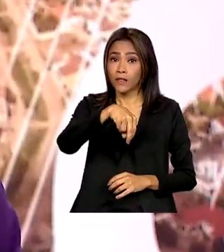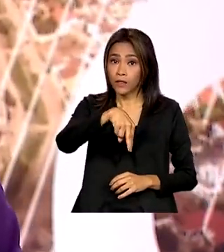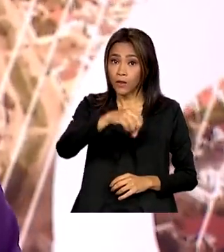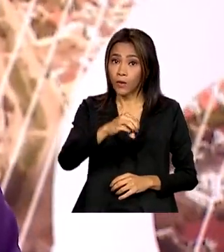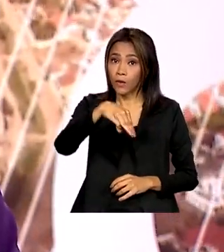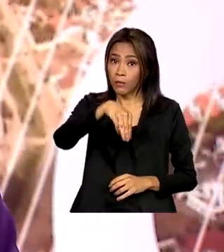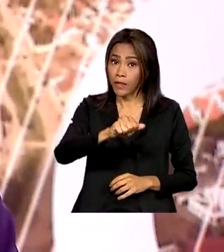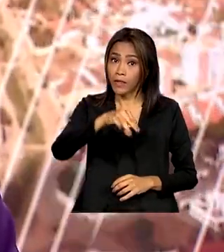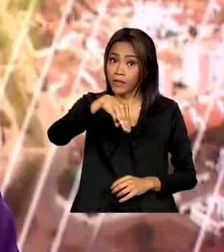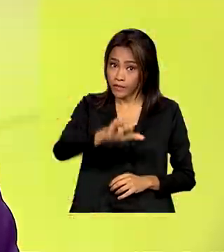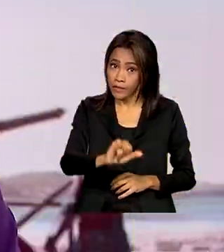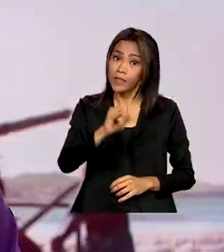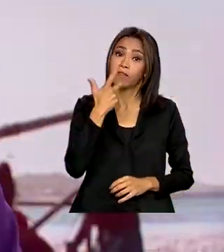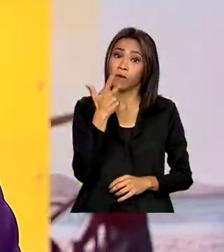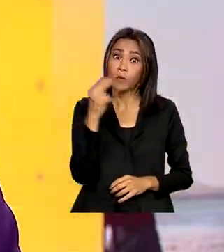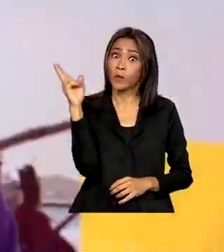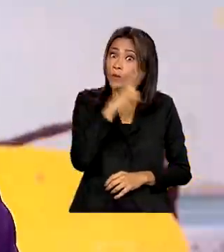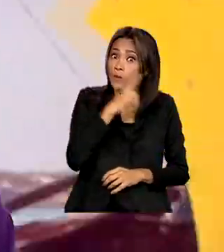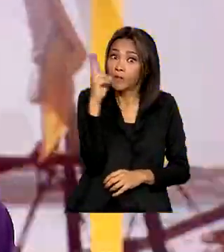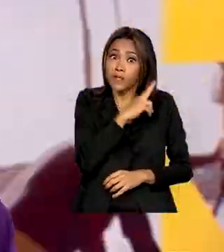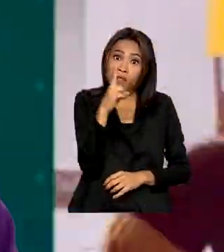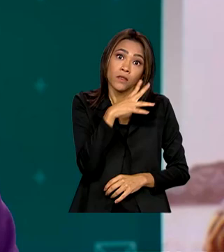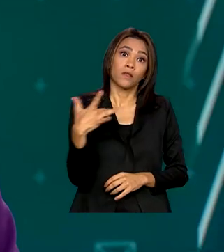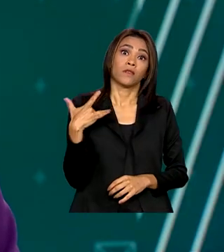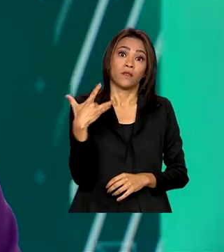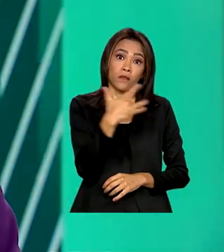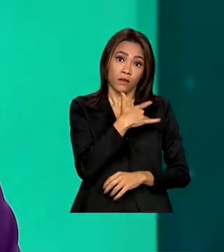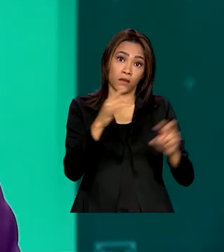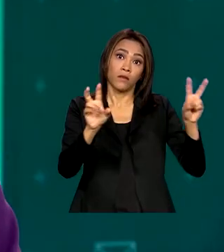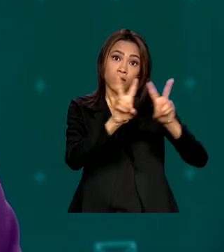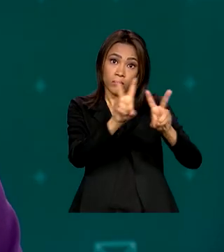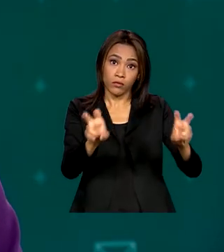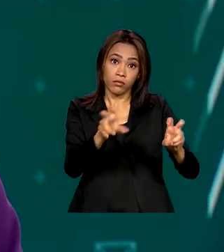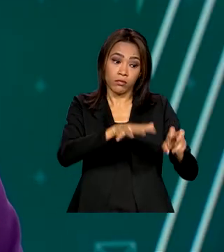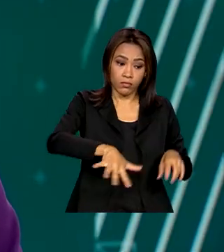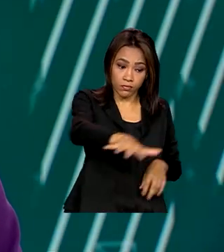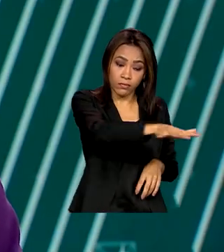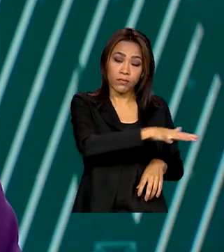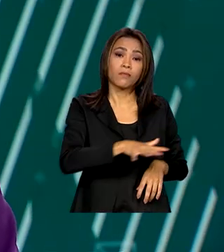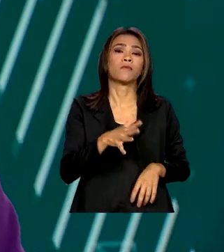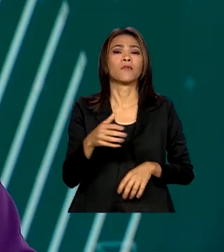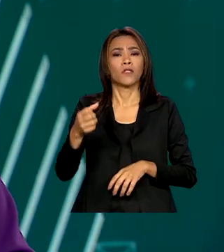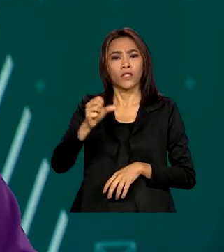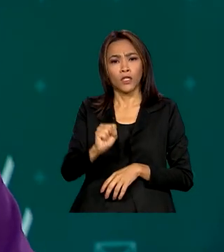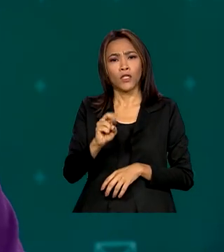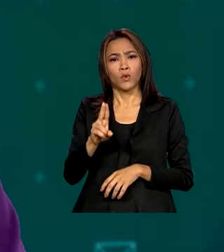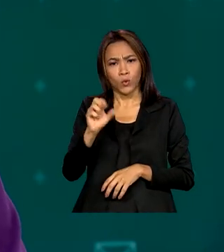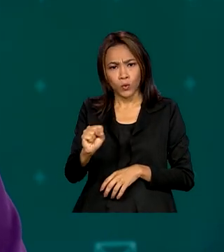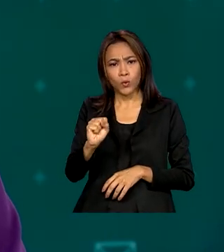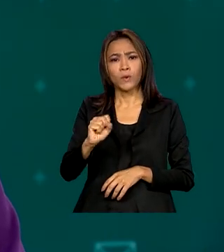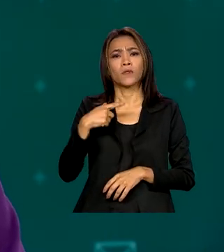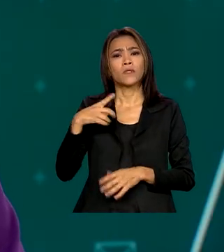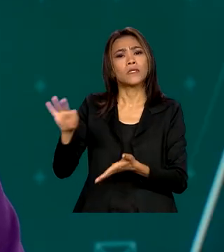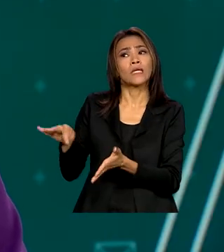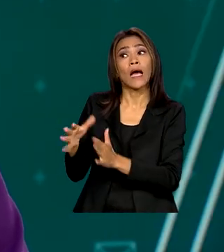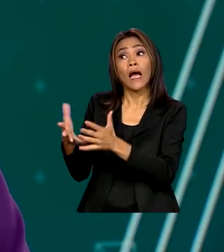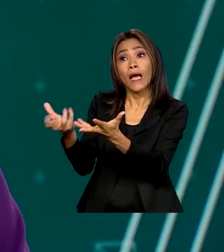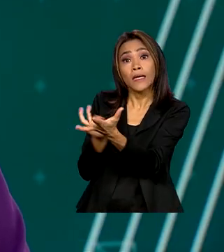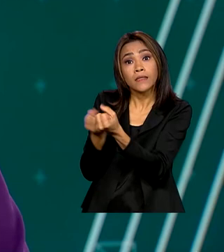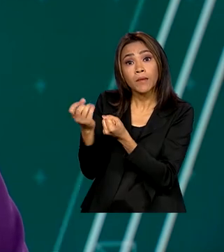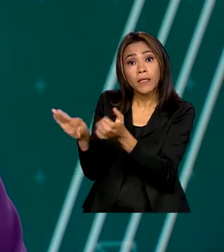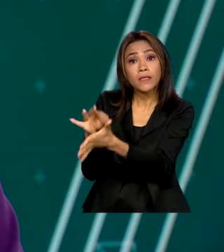da Saúde declarou emergência em saúde pública na região. E a Força Nacional do SUS está recebendo inscrições para